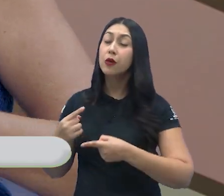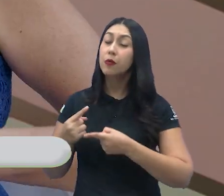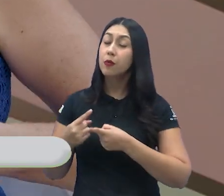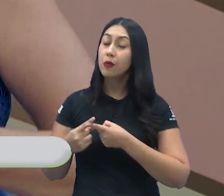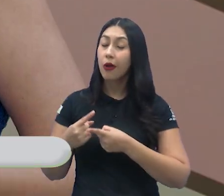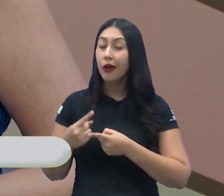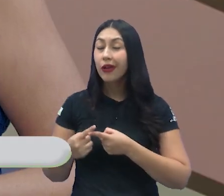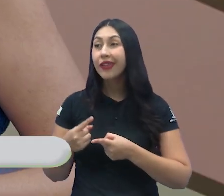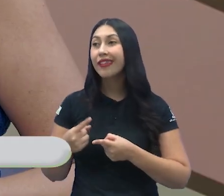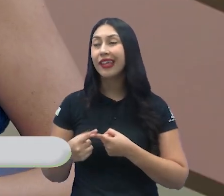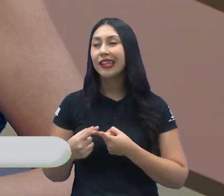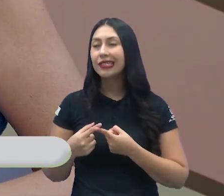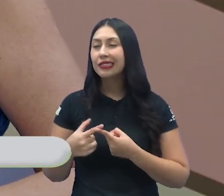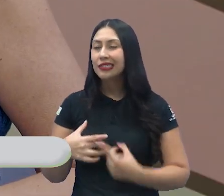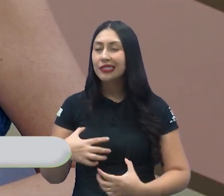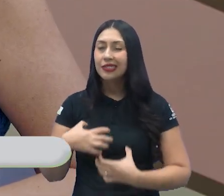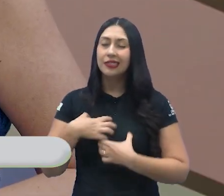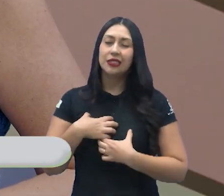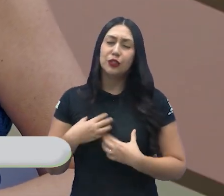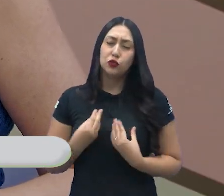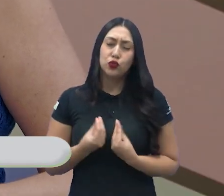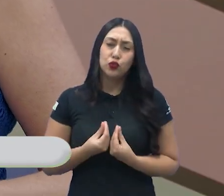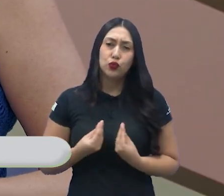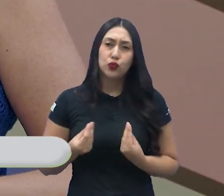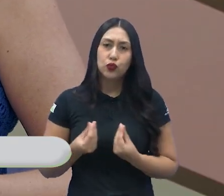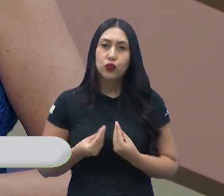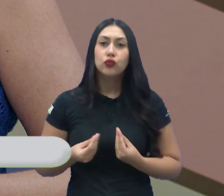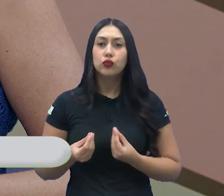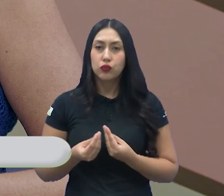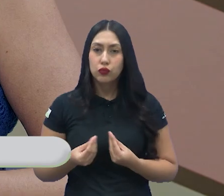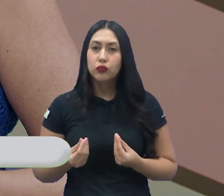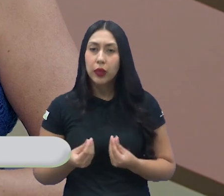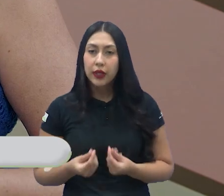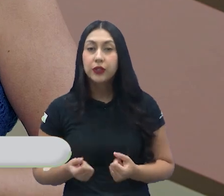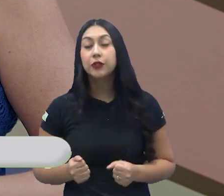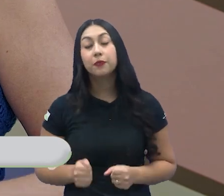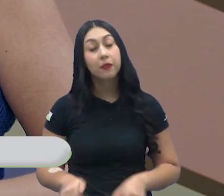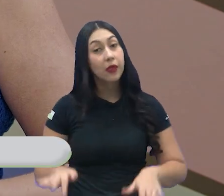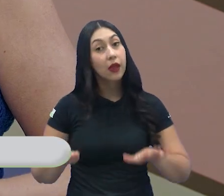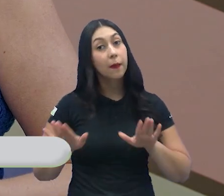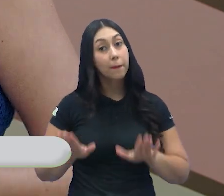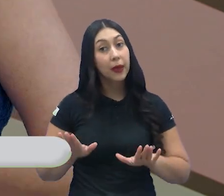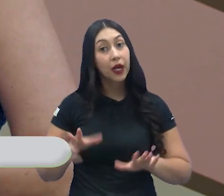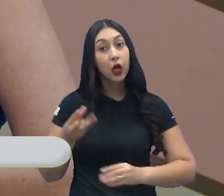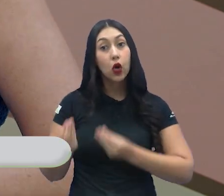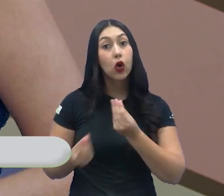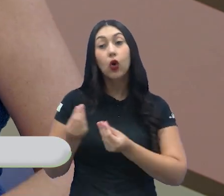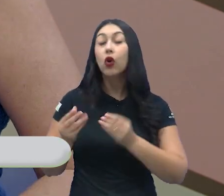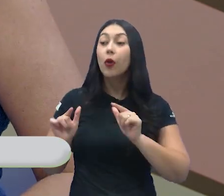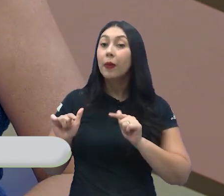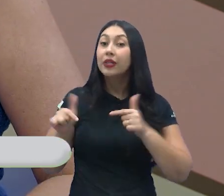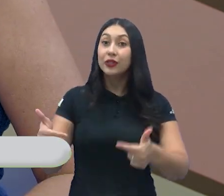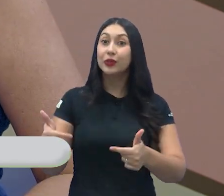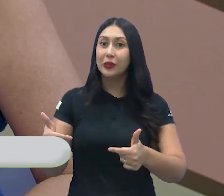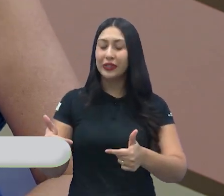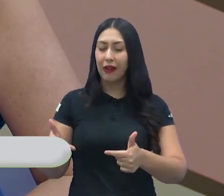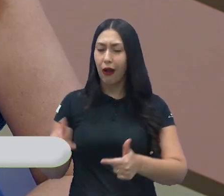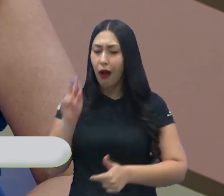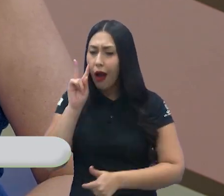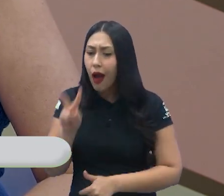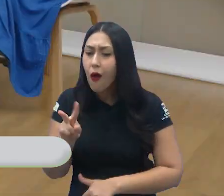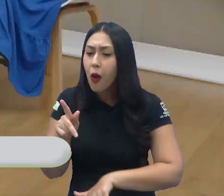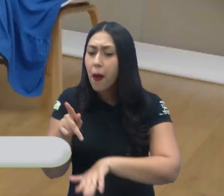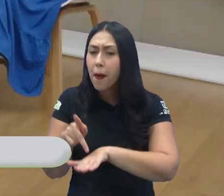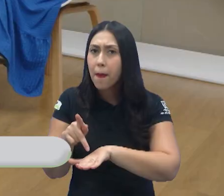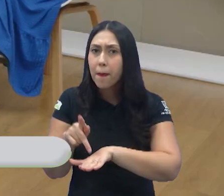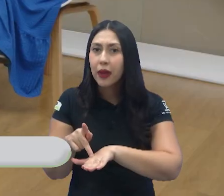dessa sensibilidade mais aguçada, né? Agora, como que ele vai agir quando ele encontra a pedra?